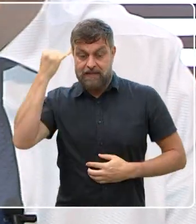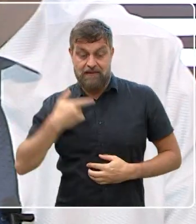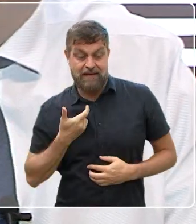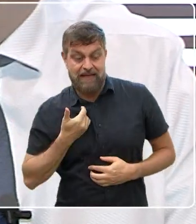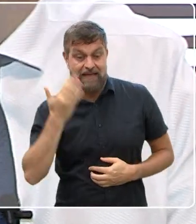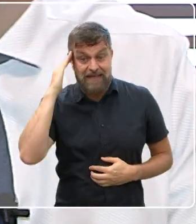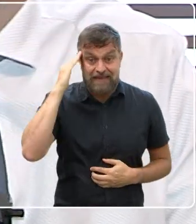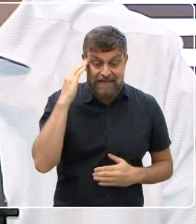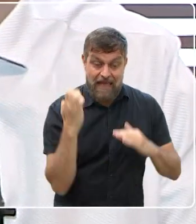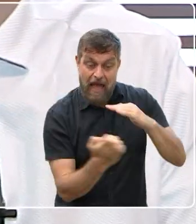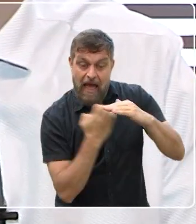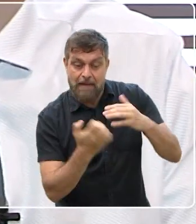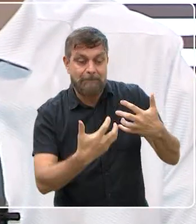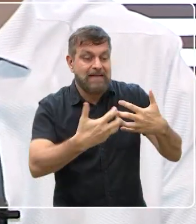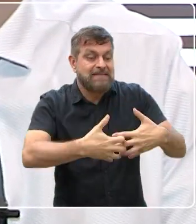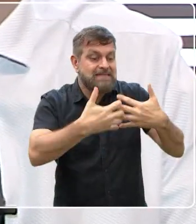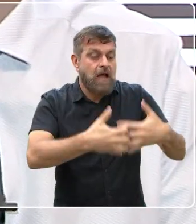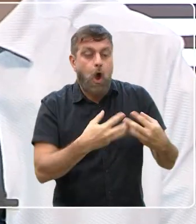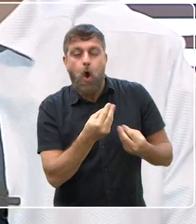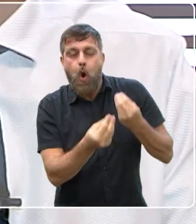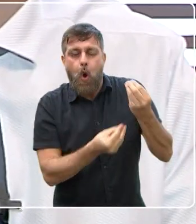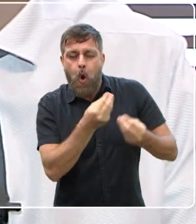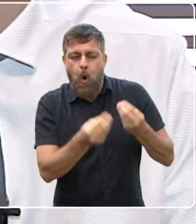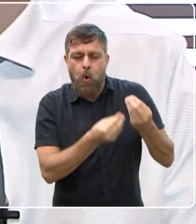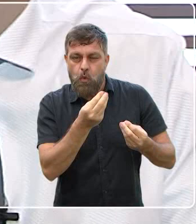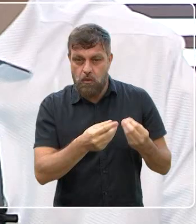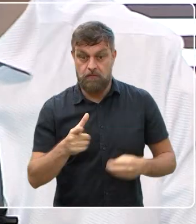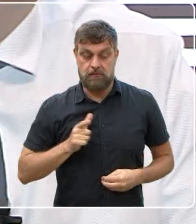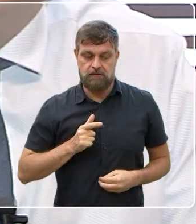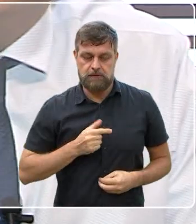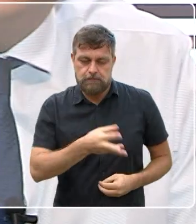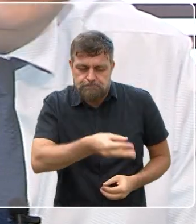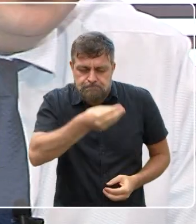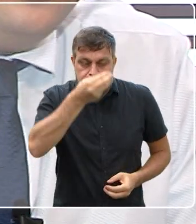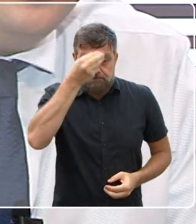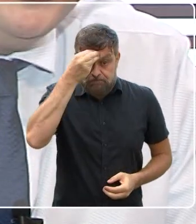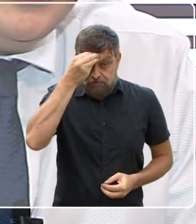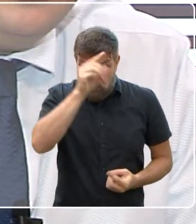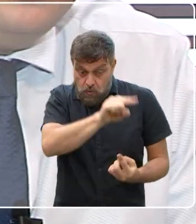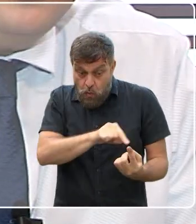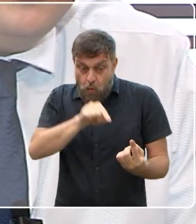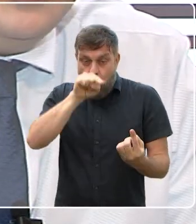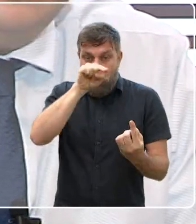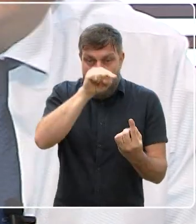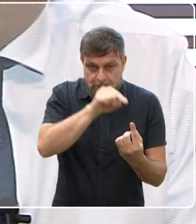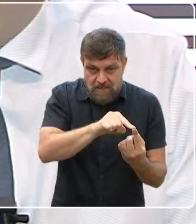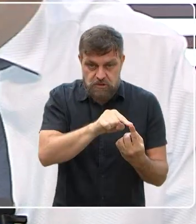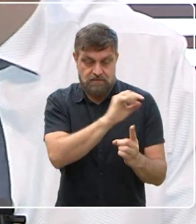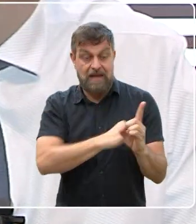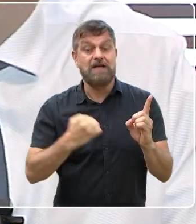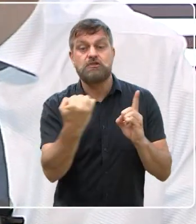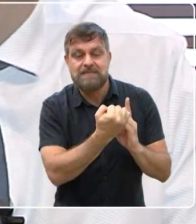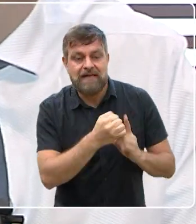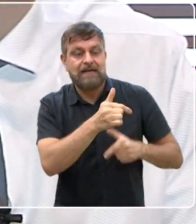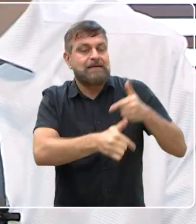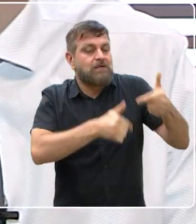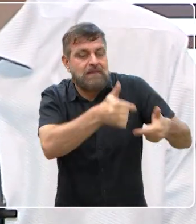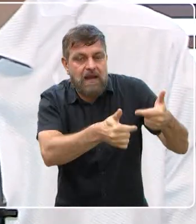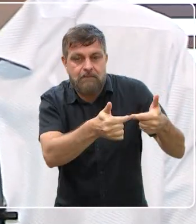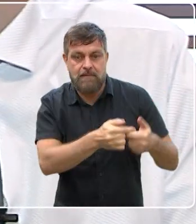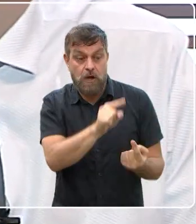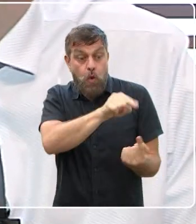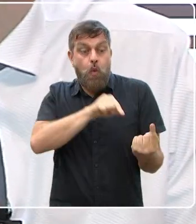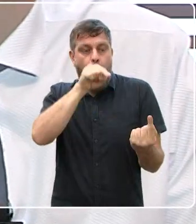o CNPJ, era entender o funcionamento de uma organização de trabalho, era entender o objeto social da empresa,